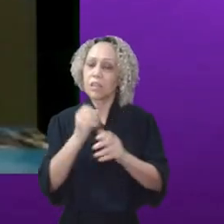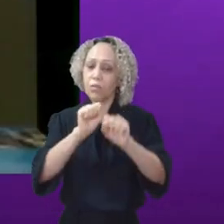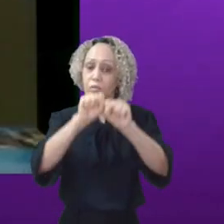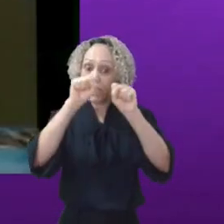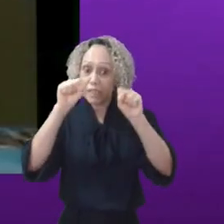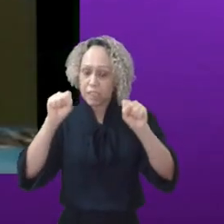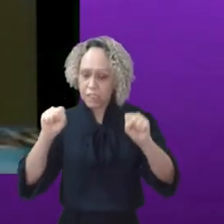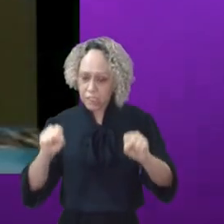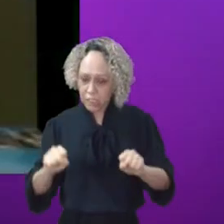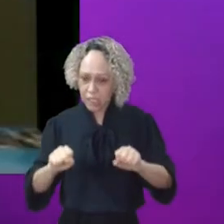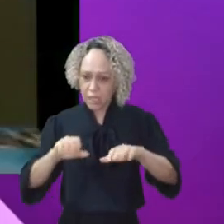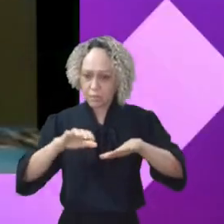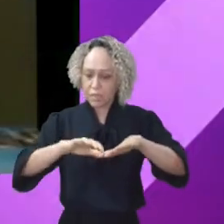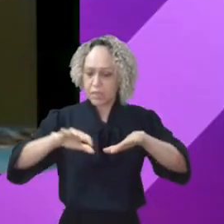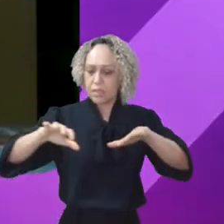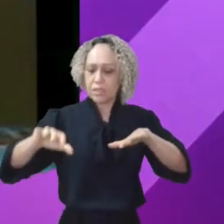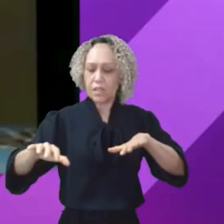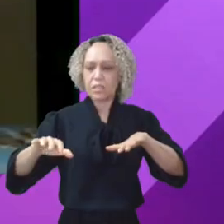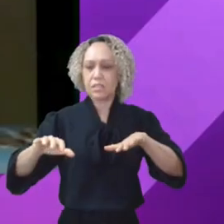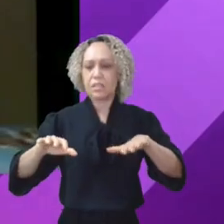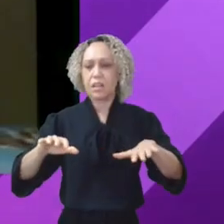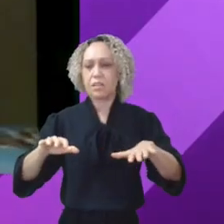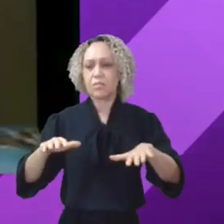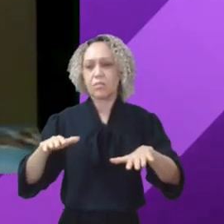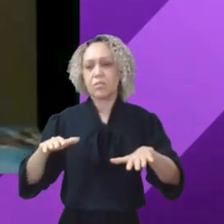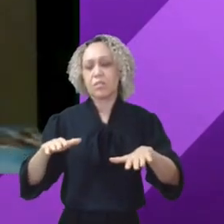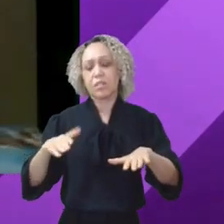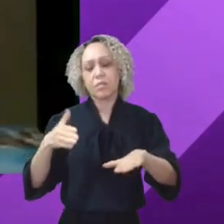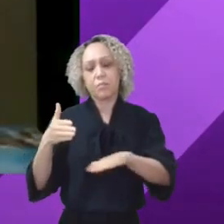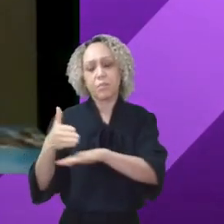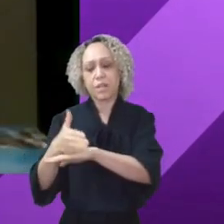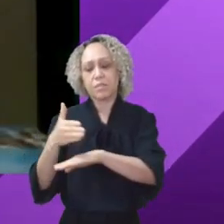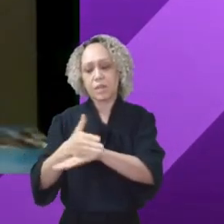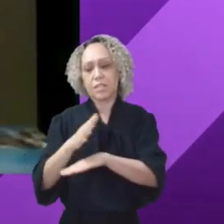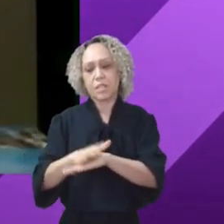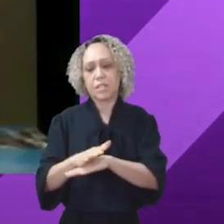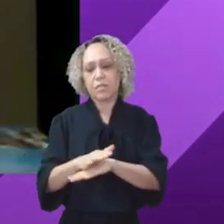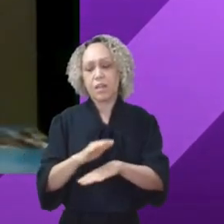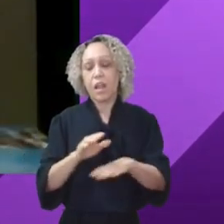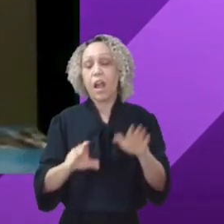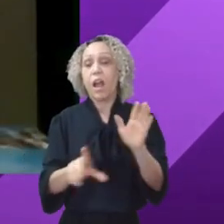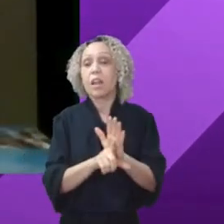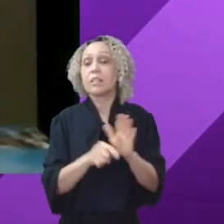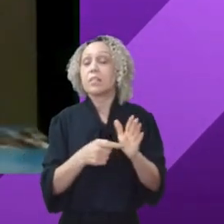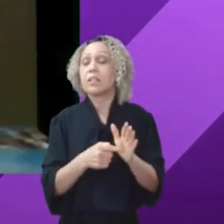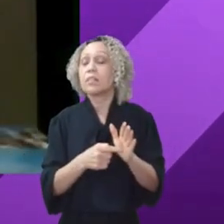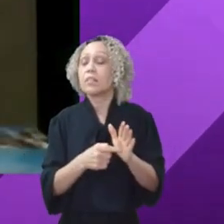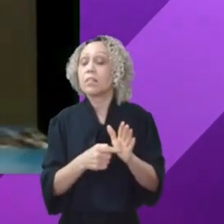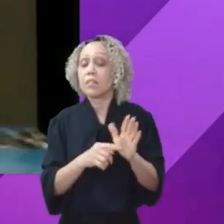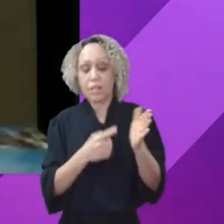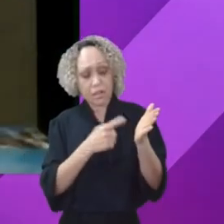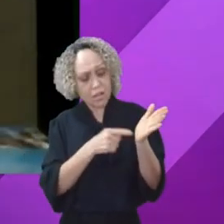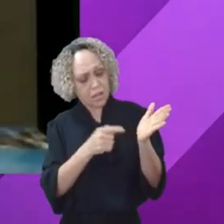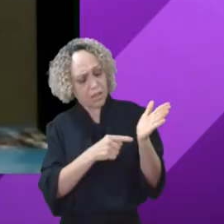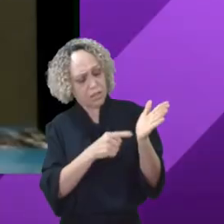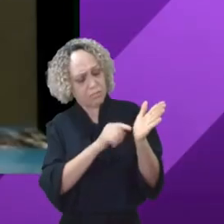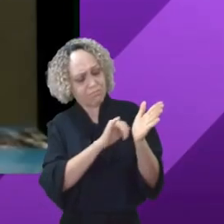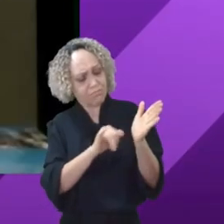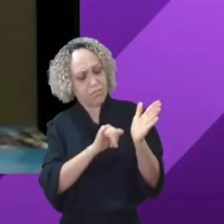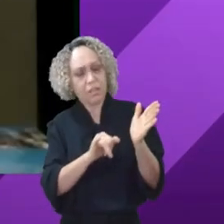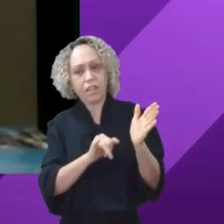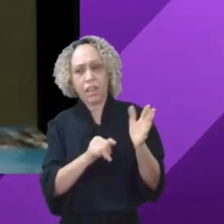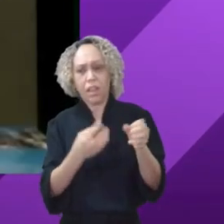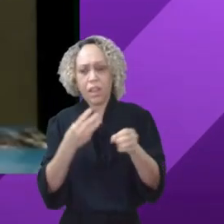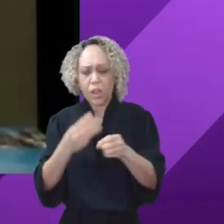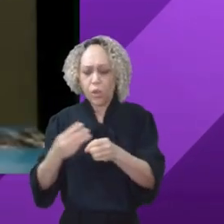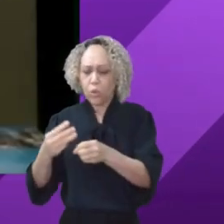participativo. Então, a lei diz que todos os municípios, a partir daquele período, deveriam organizar uma área, uma